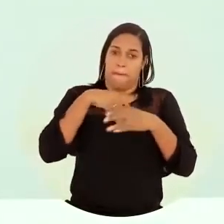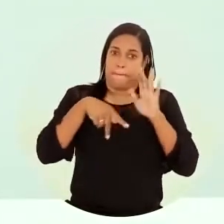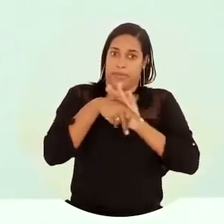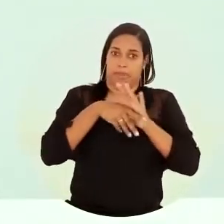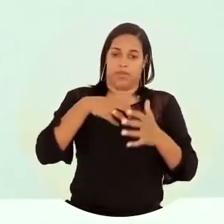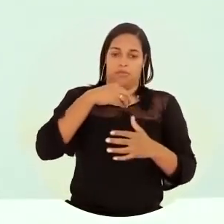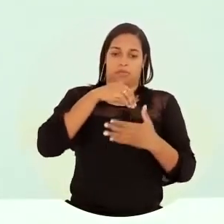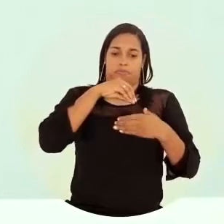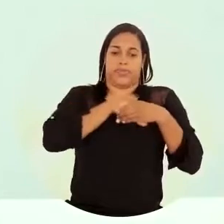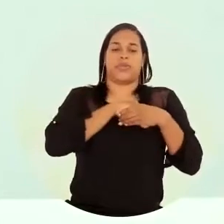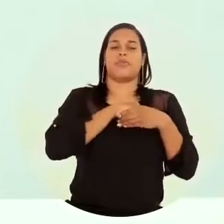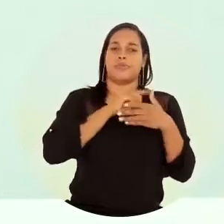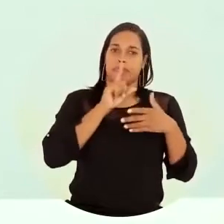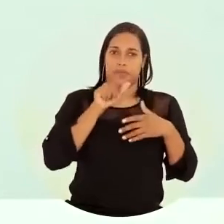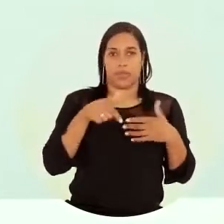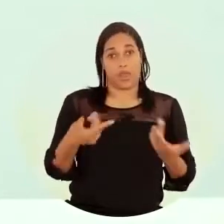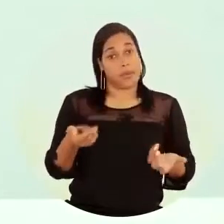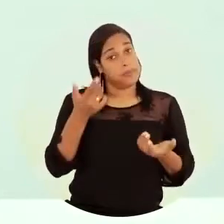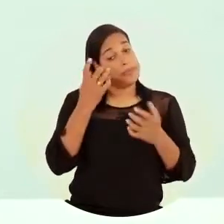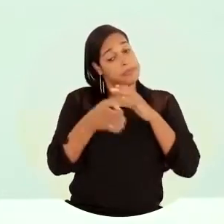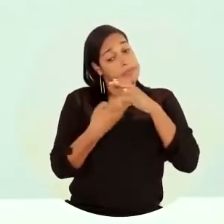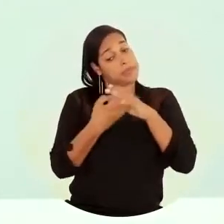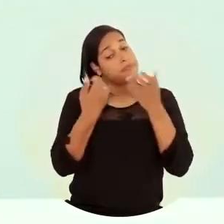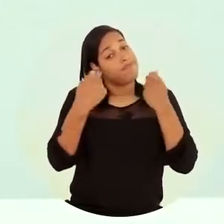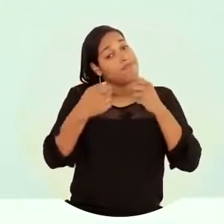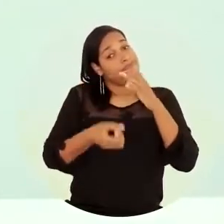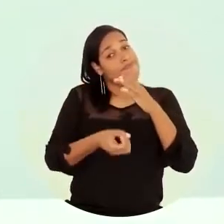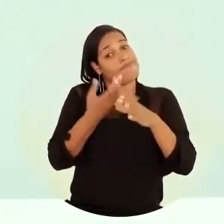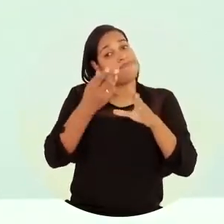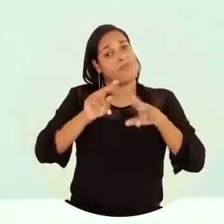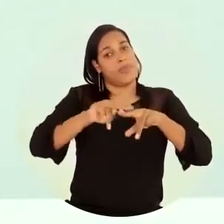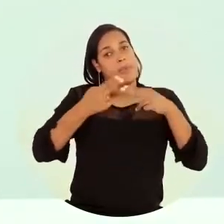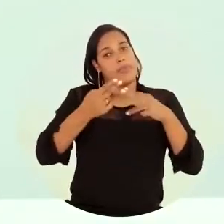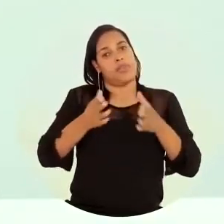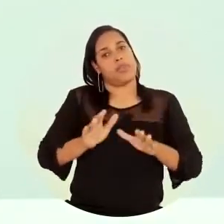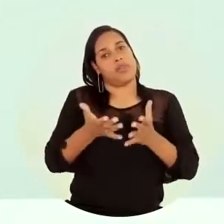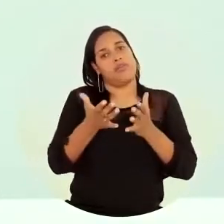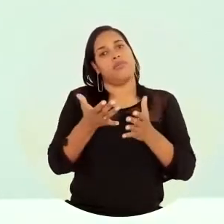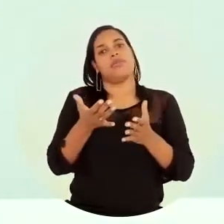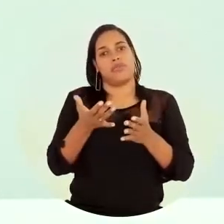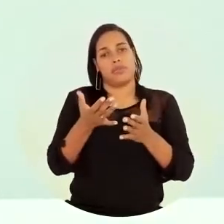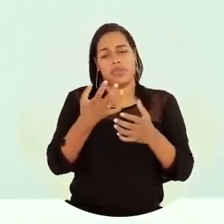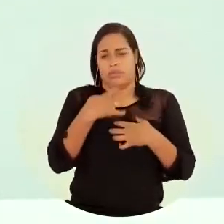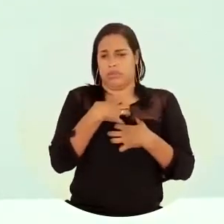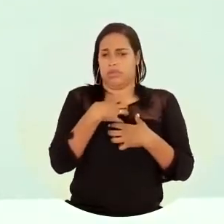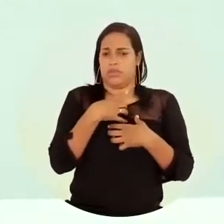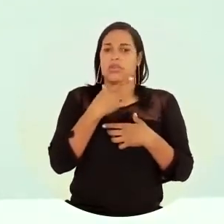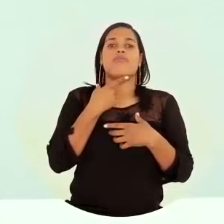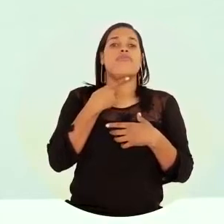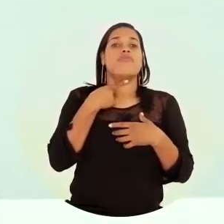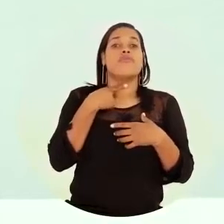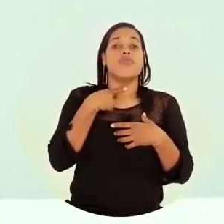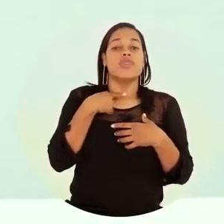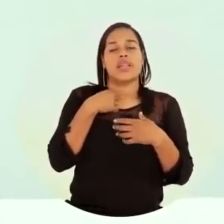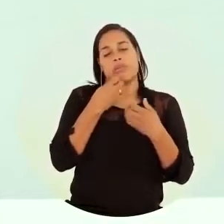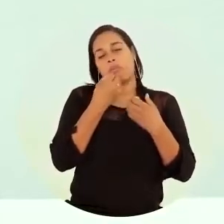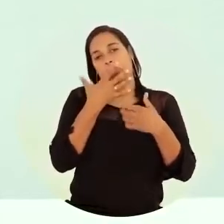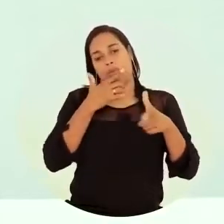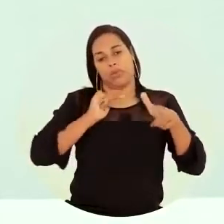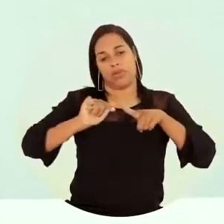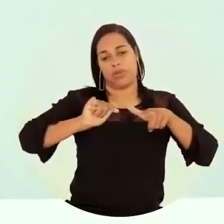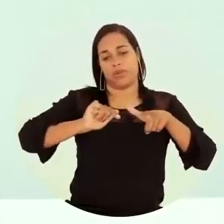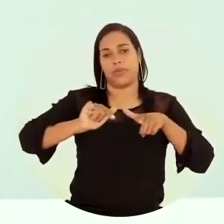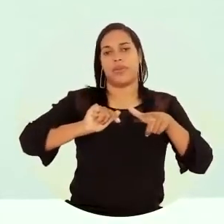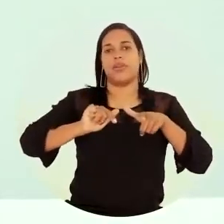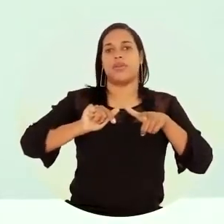bem, de trabalhar bem. Criar motivo para a ação, criar motivo para agir. É isso que as empresas precisam fazer.